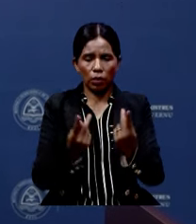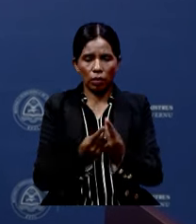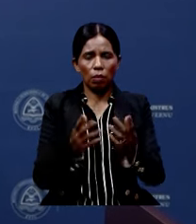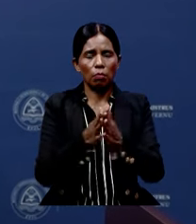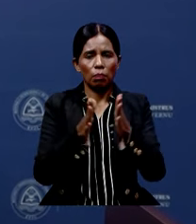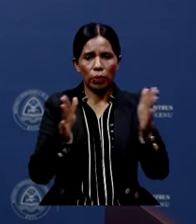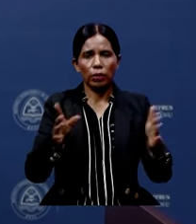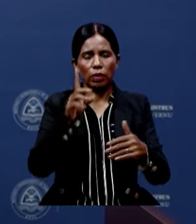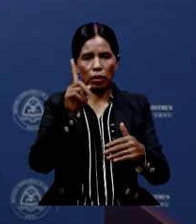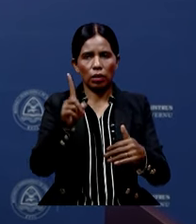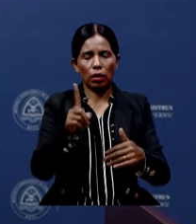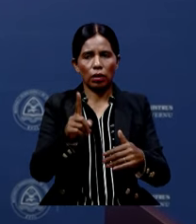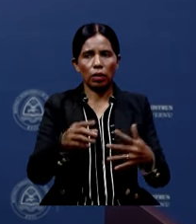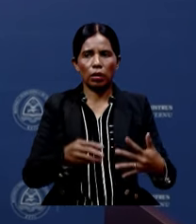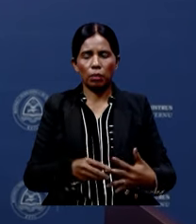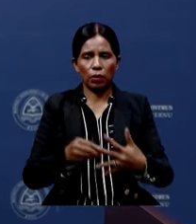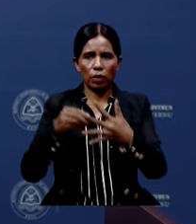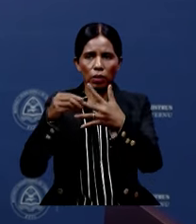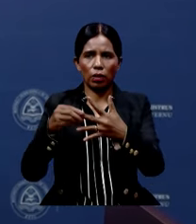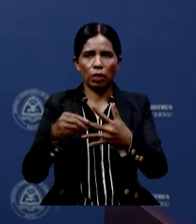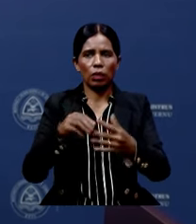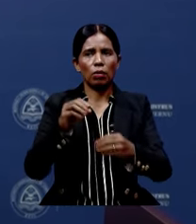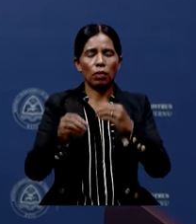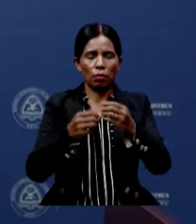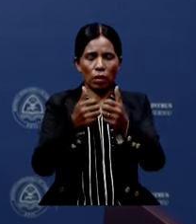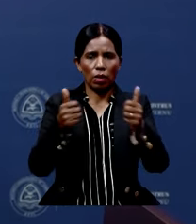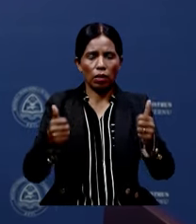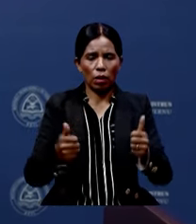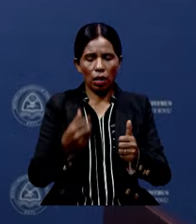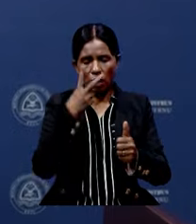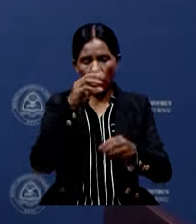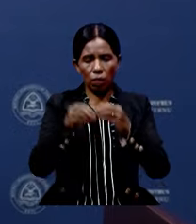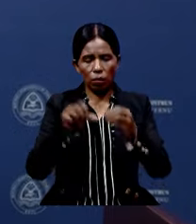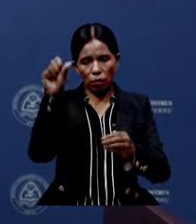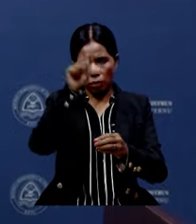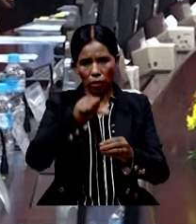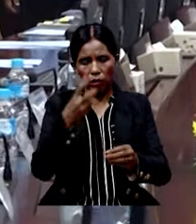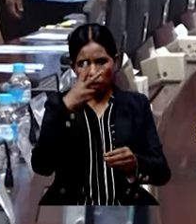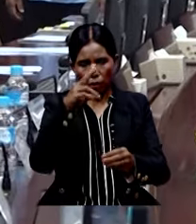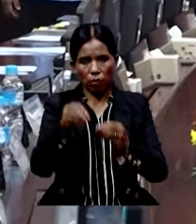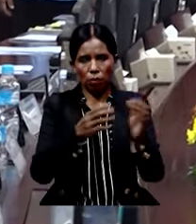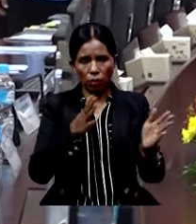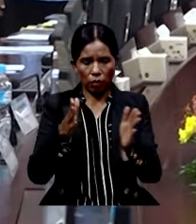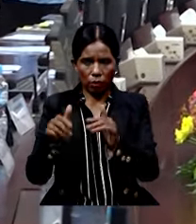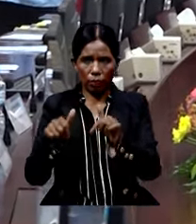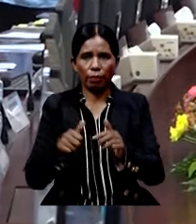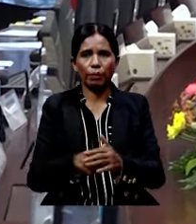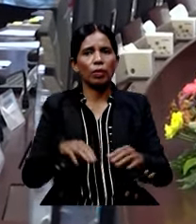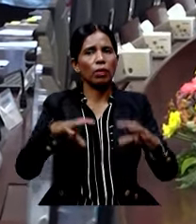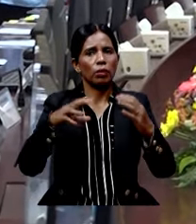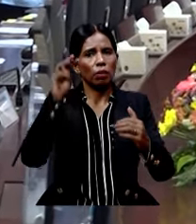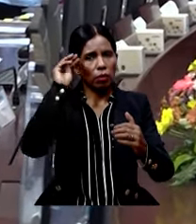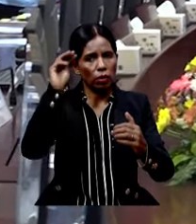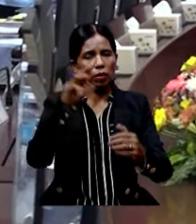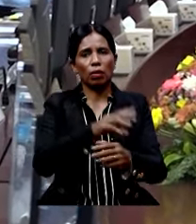Tila, na né? Especializada área auditorias, né? Para acompanhar o processo. Né? Além de né, Conselho Ministro